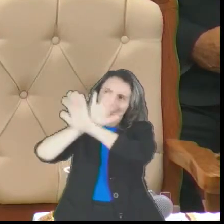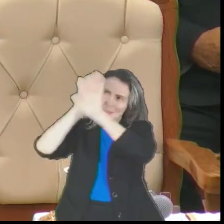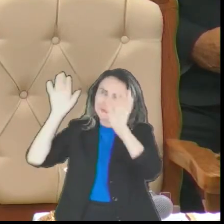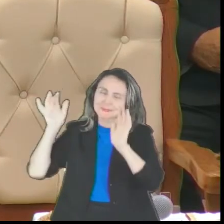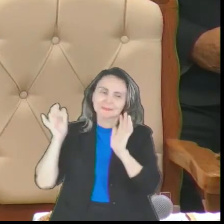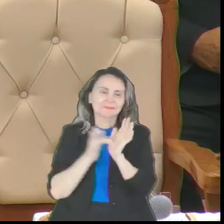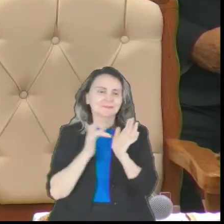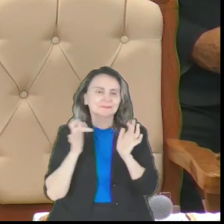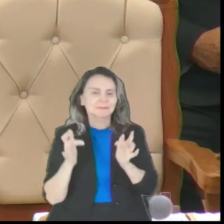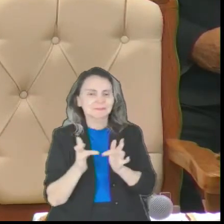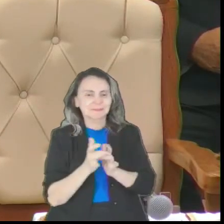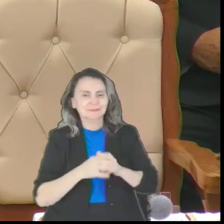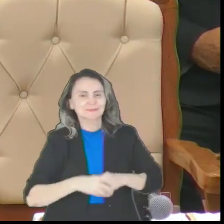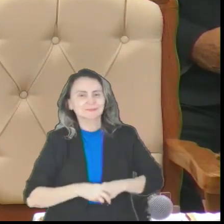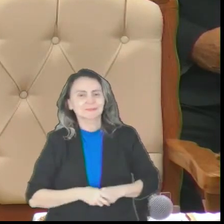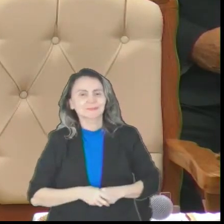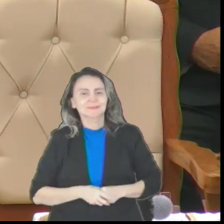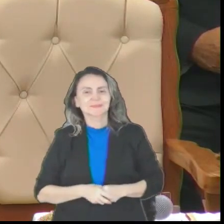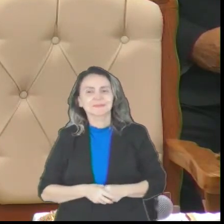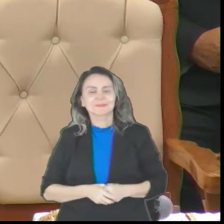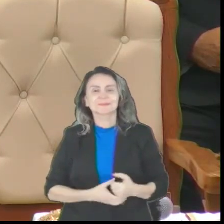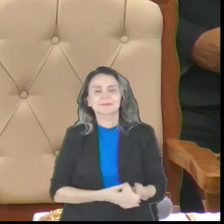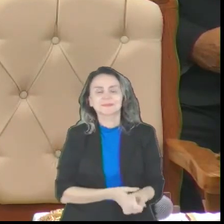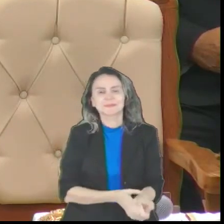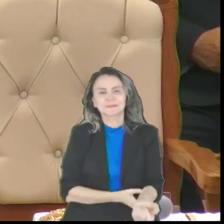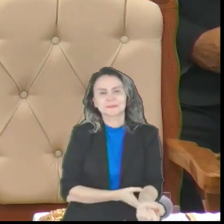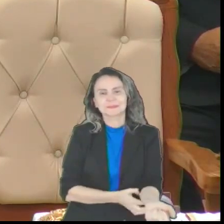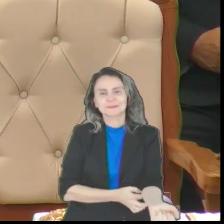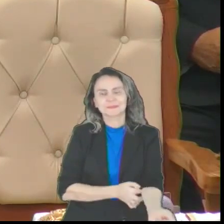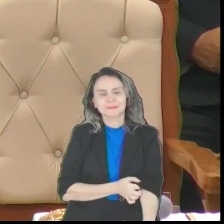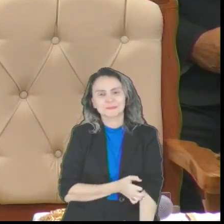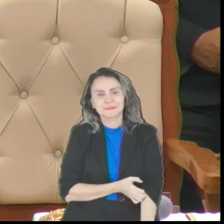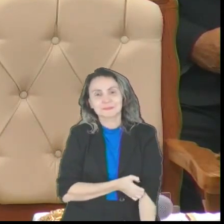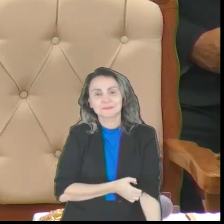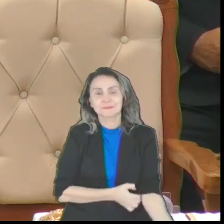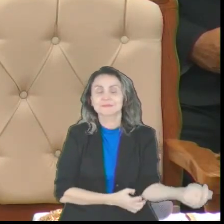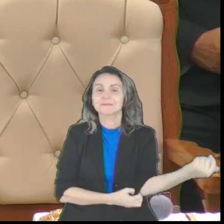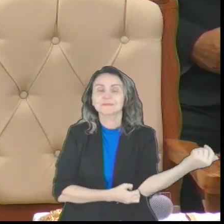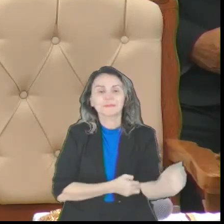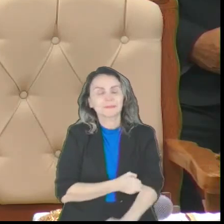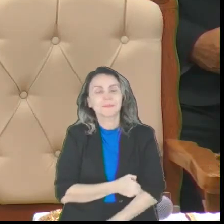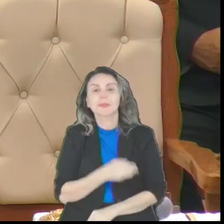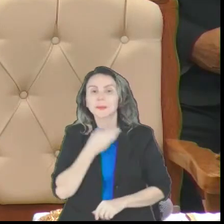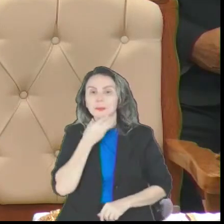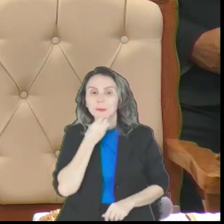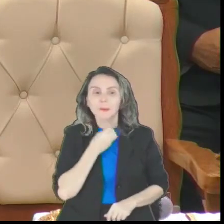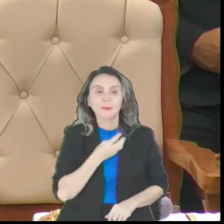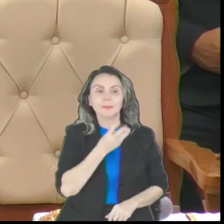Isaías prossegue.